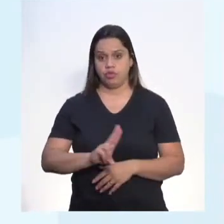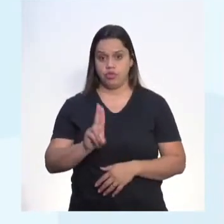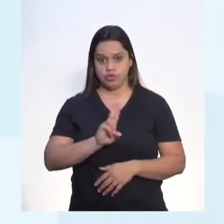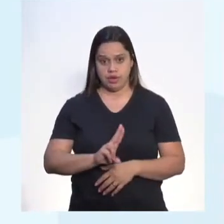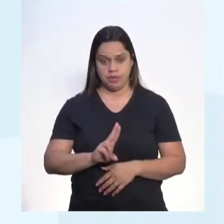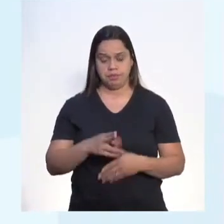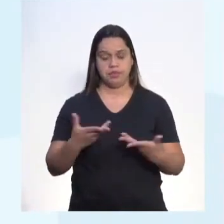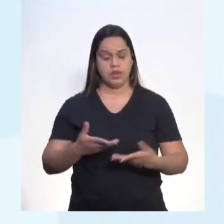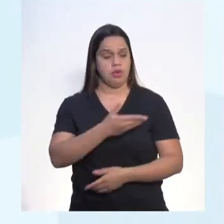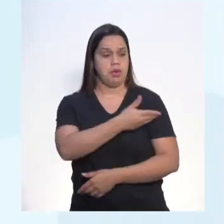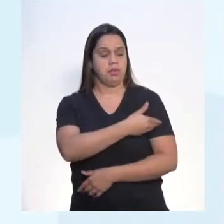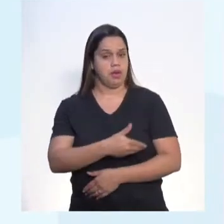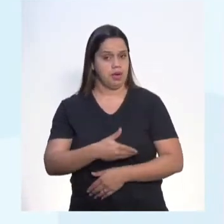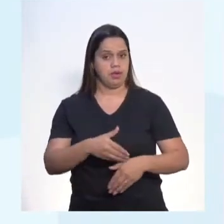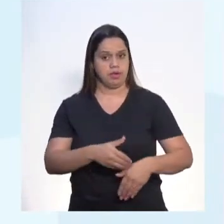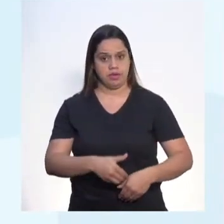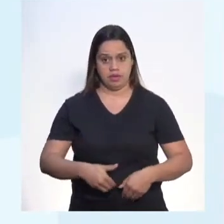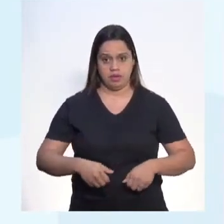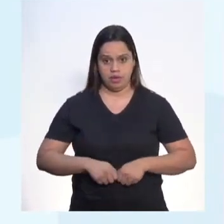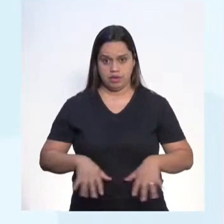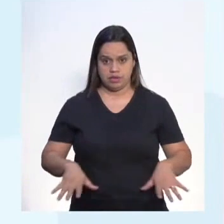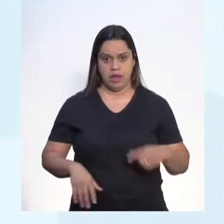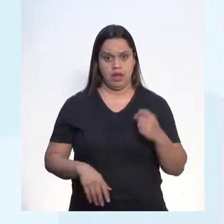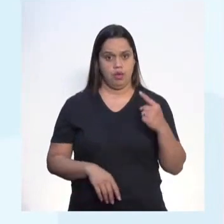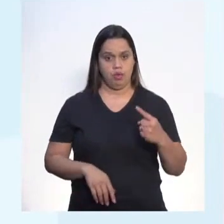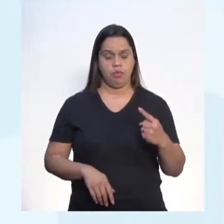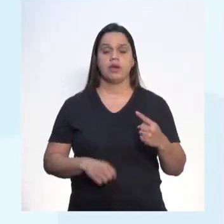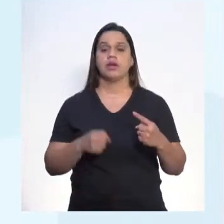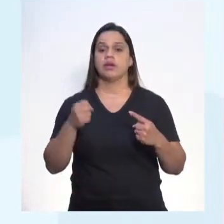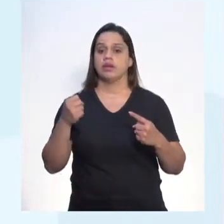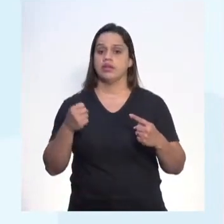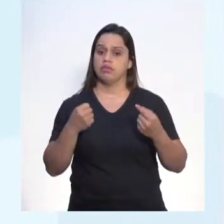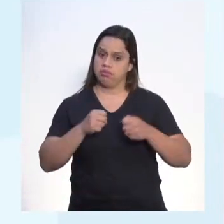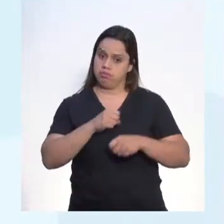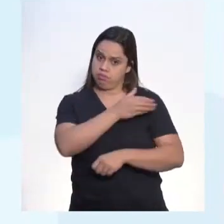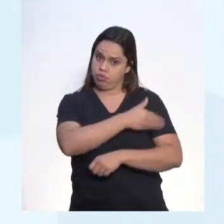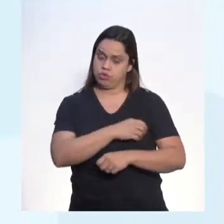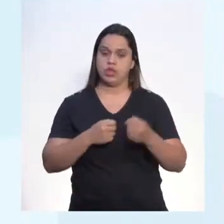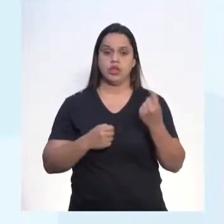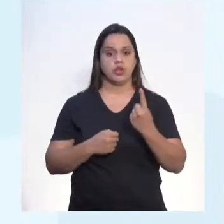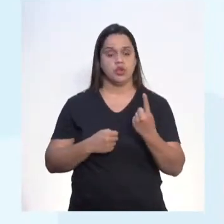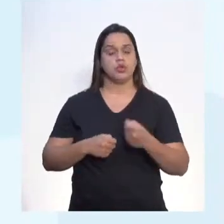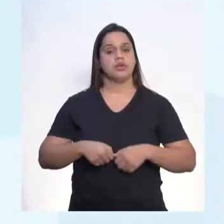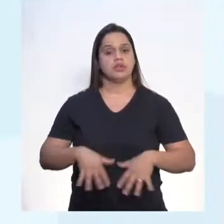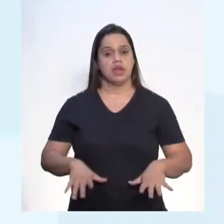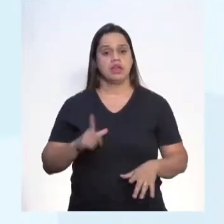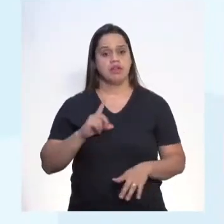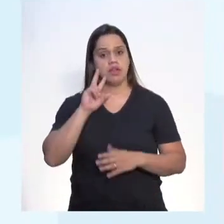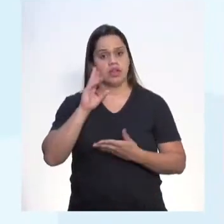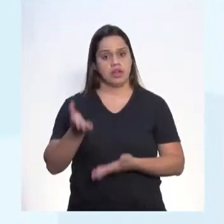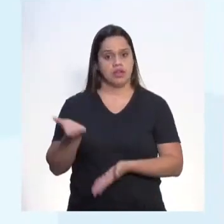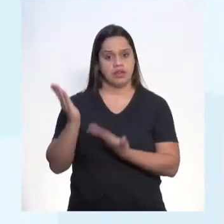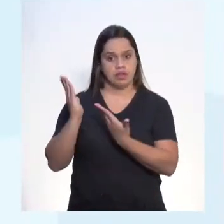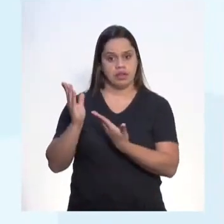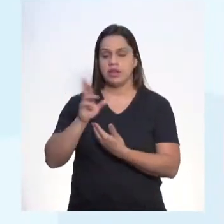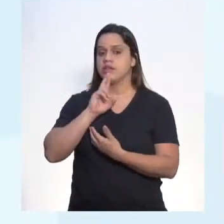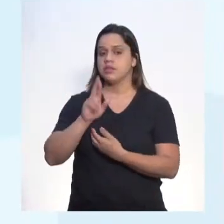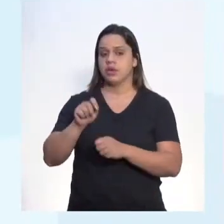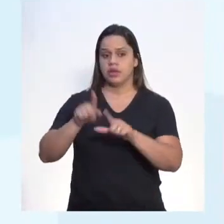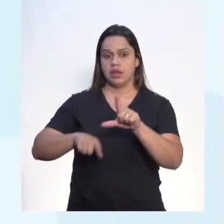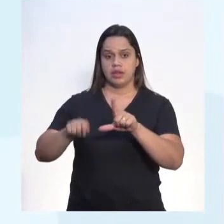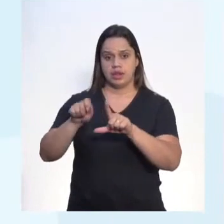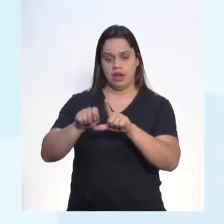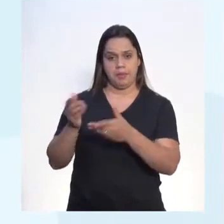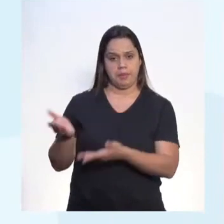uma blusa e uma saia. Está aqui a resolução da atividade 3 para vocês, item A.